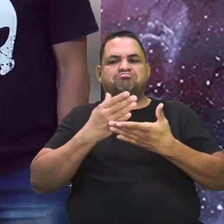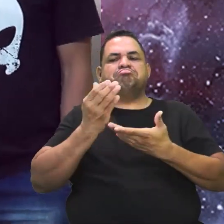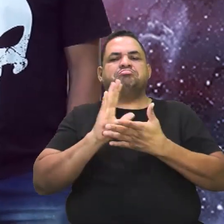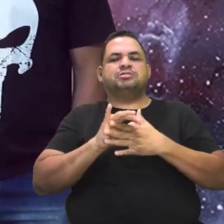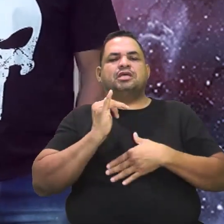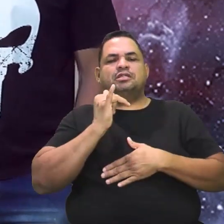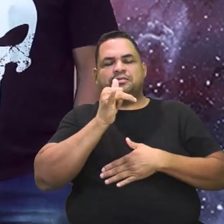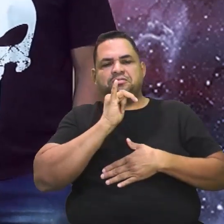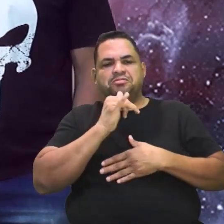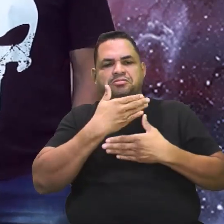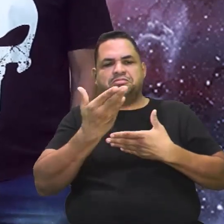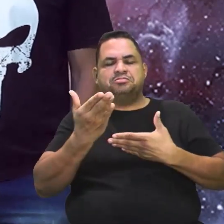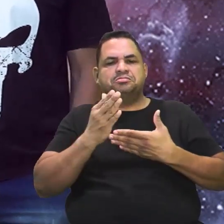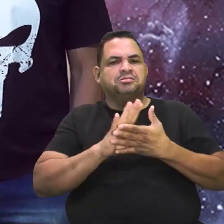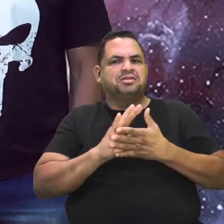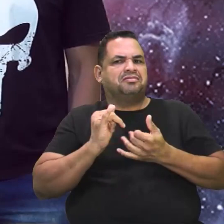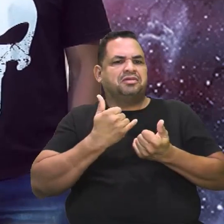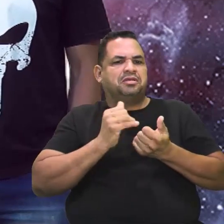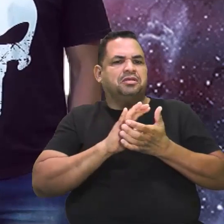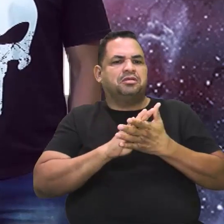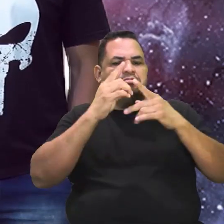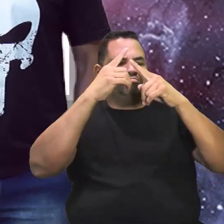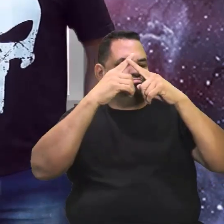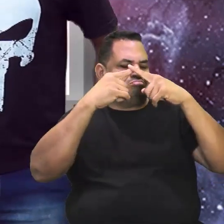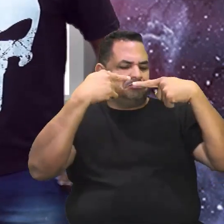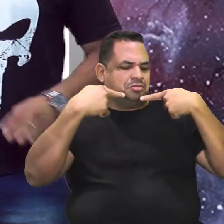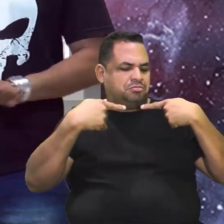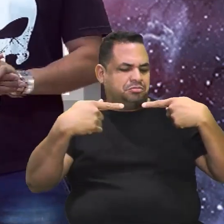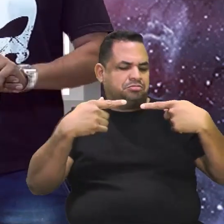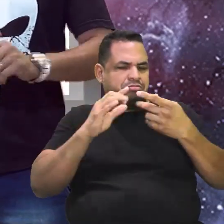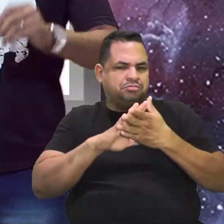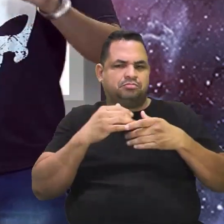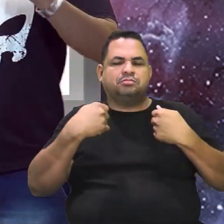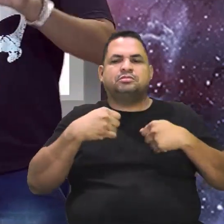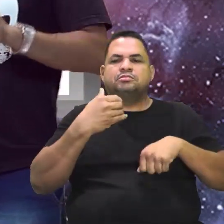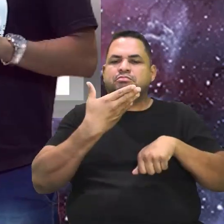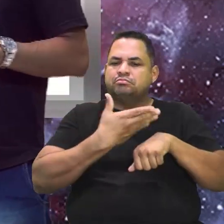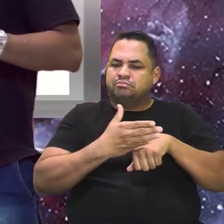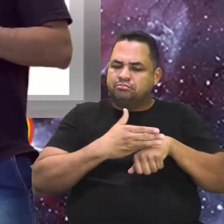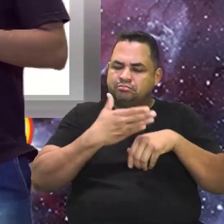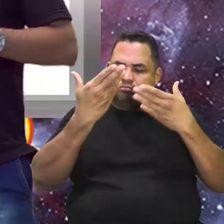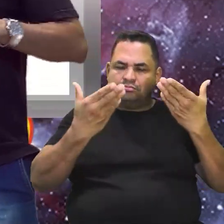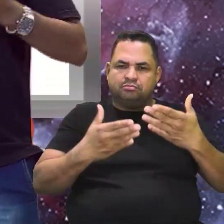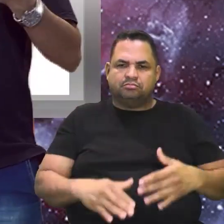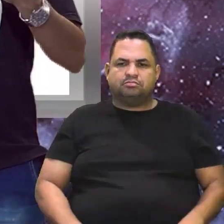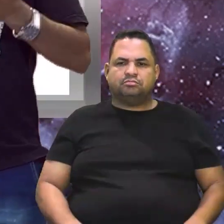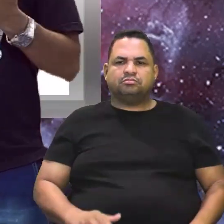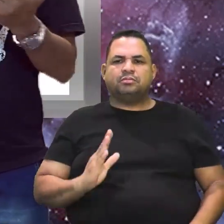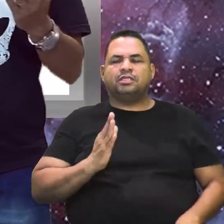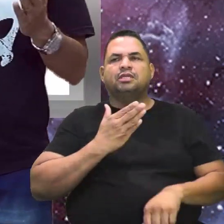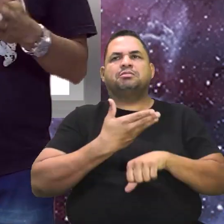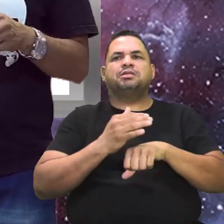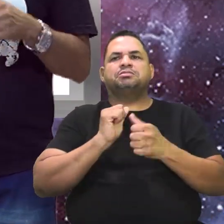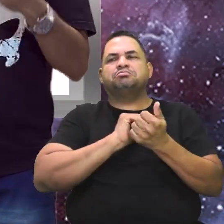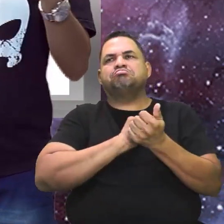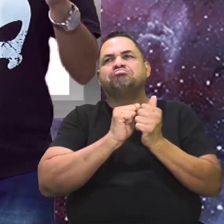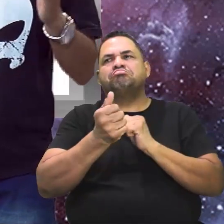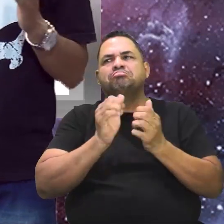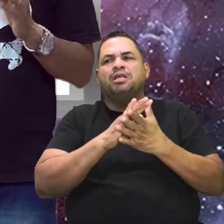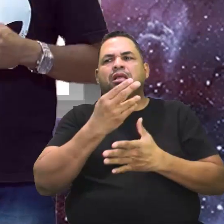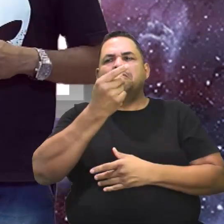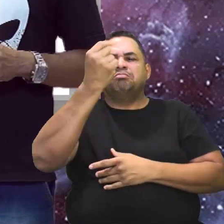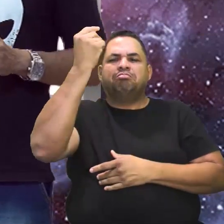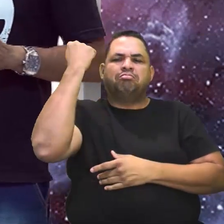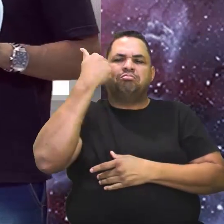Ninguém vai para uma competição, para uma Olimpíada, sem treinar. Não vai. Você pode até ter, vamos supor assim, eu já pratiquei o esporte há